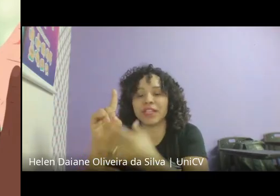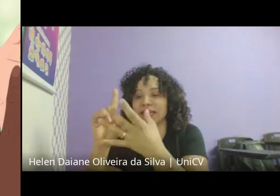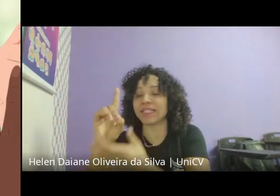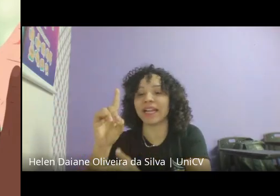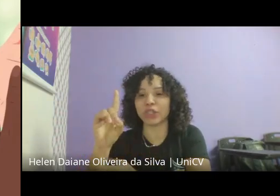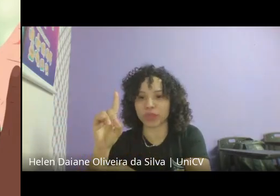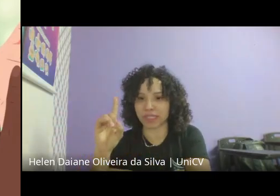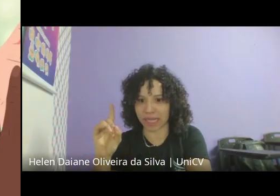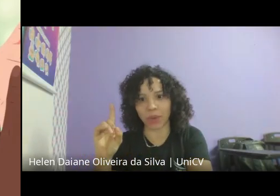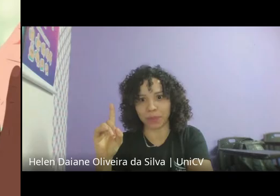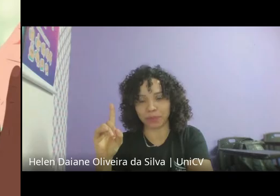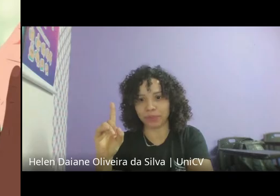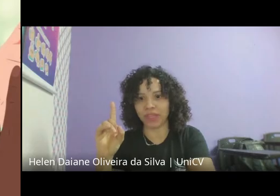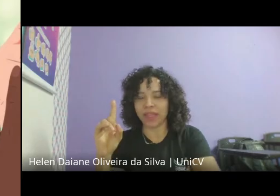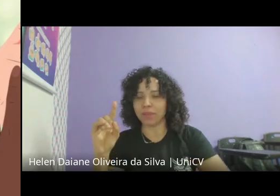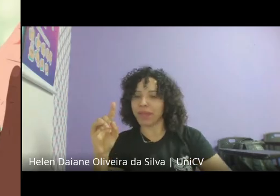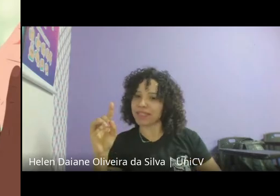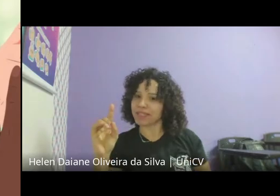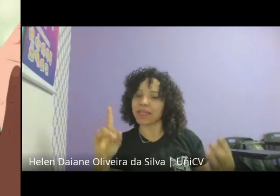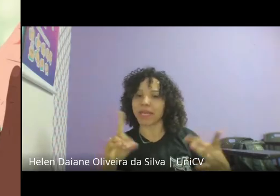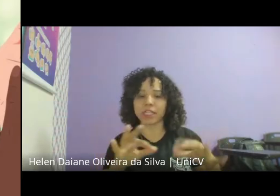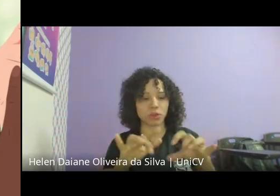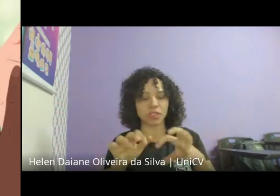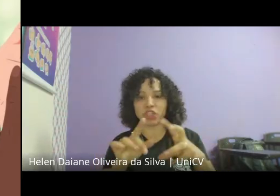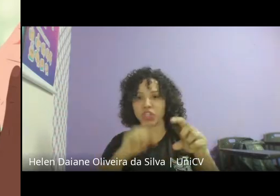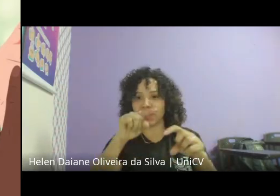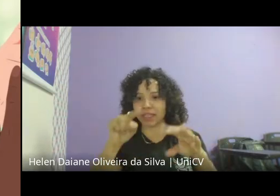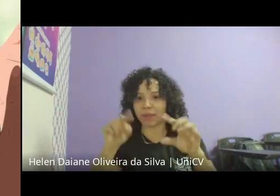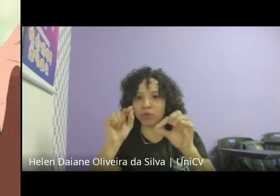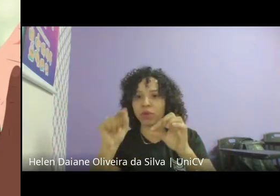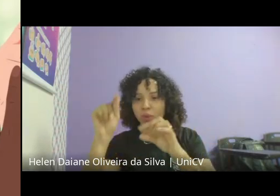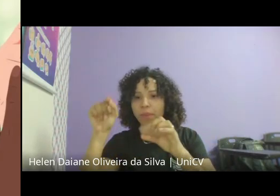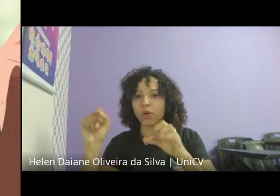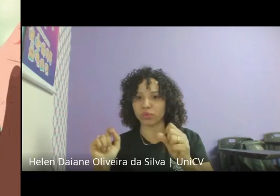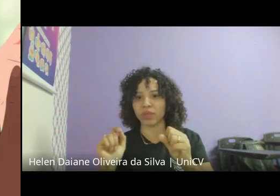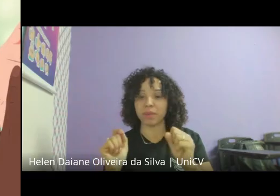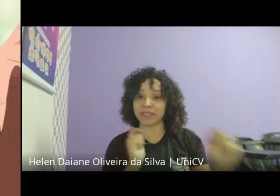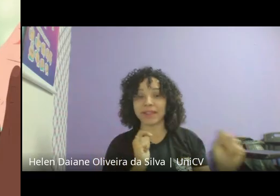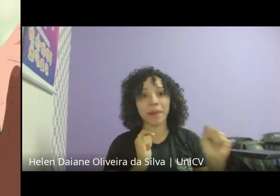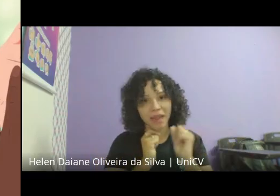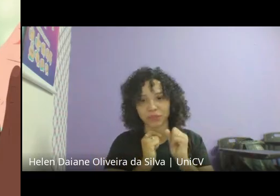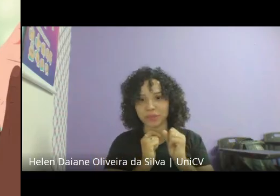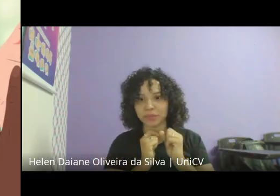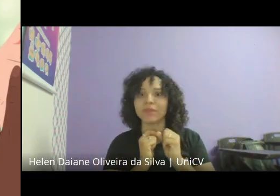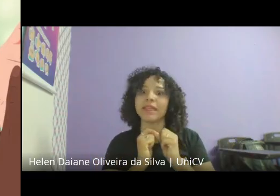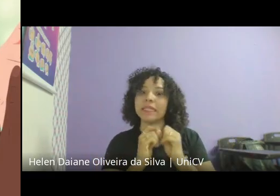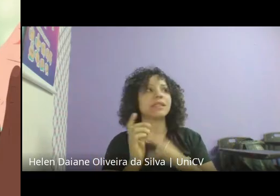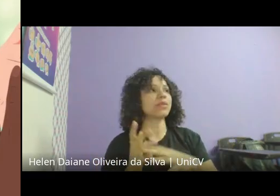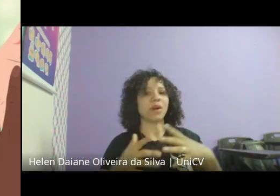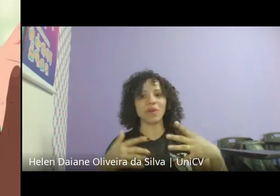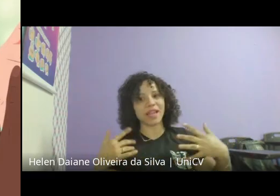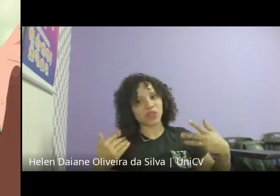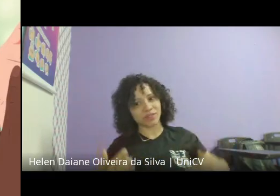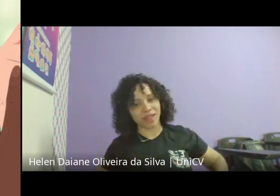o finalizar do sinal. Aí parece assim, sabe aquelas pessoas que digitam em letra maiúscula com ponto? Parece que tá bravo.